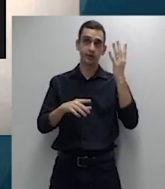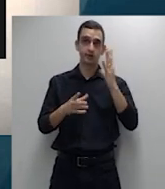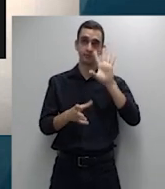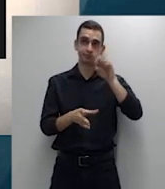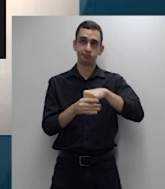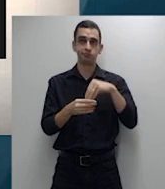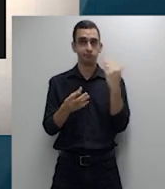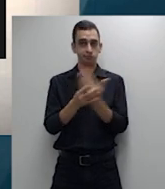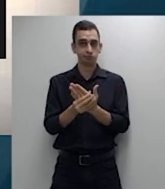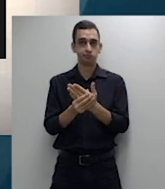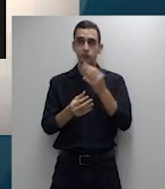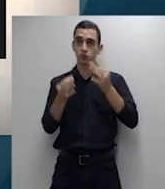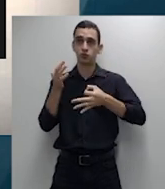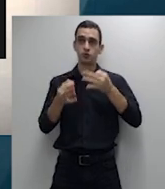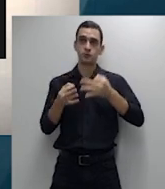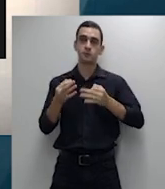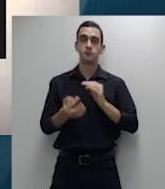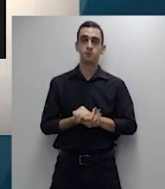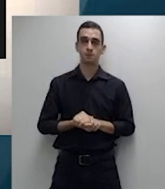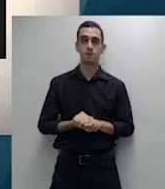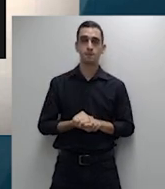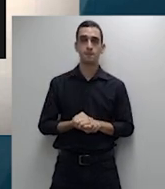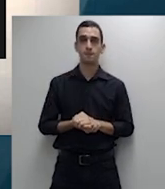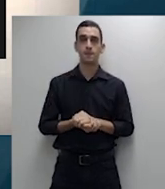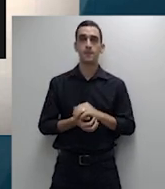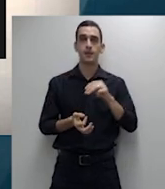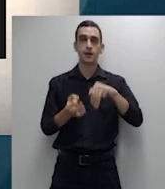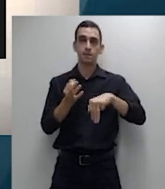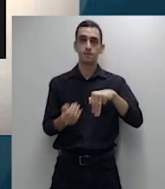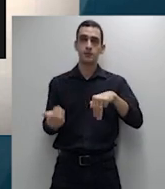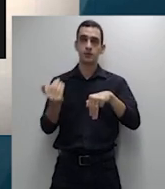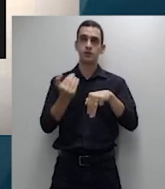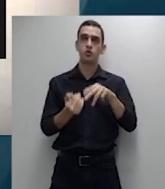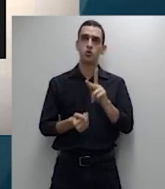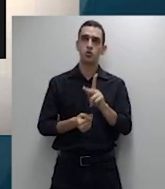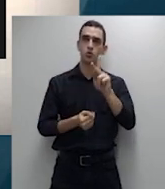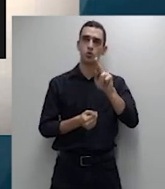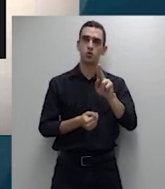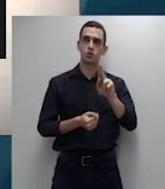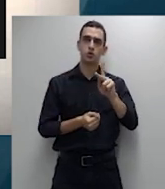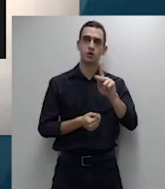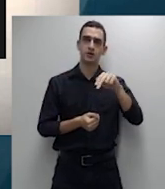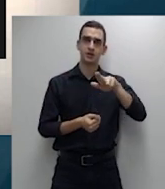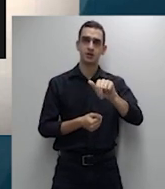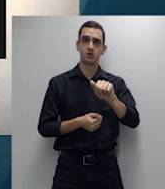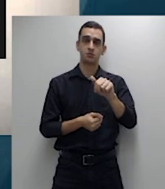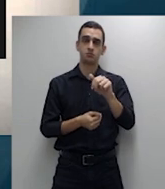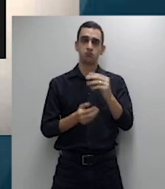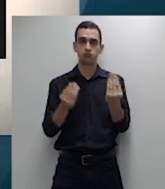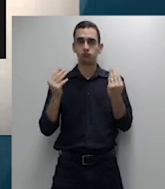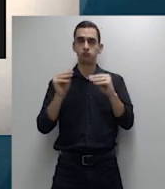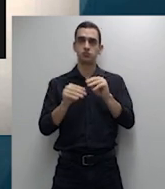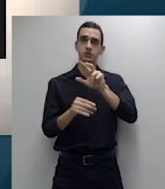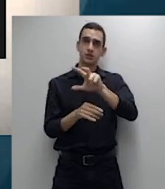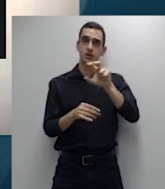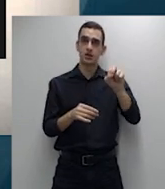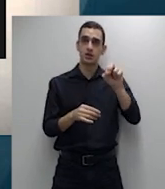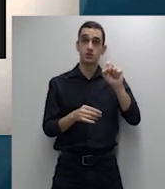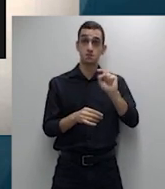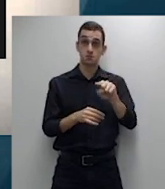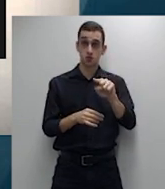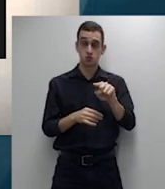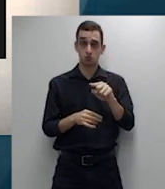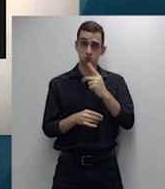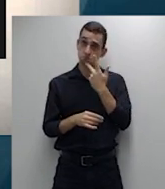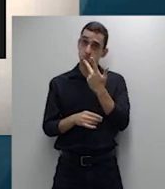judiciais é o Me desculpe na propõe esse valor de 500 mil eu até é se fosse procuro